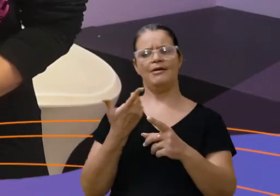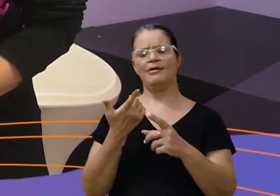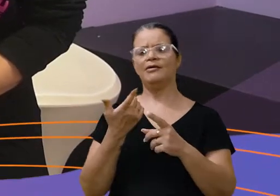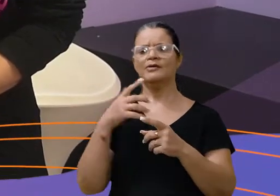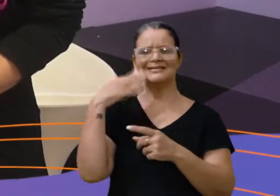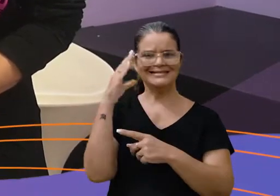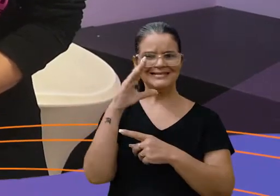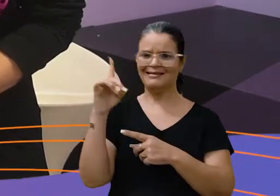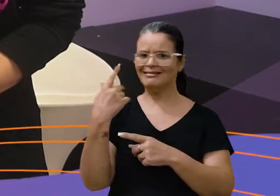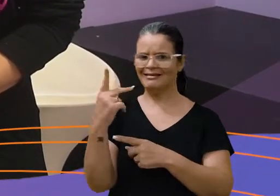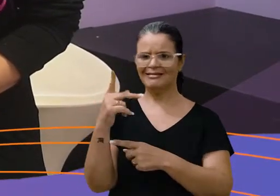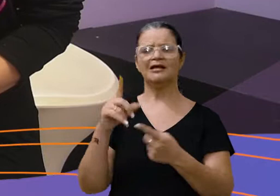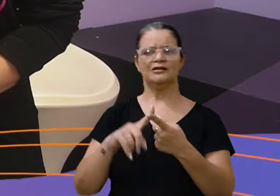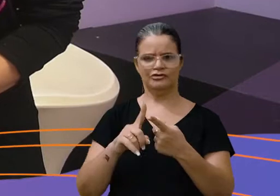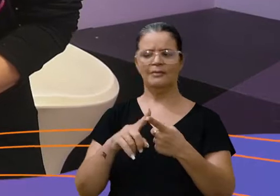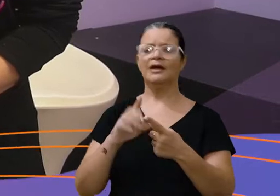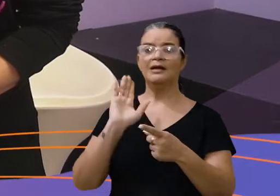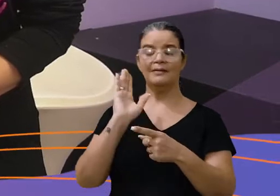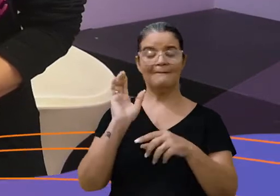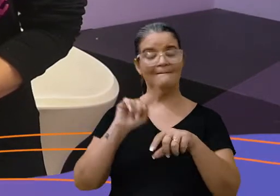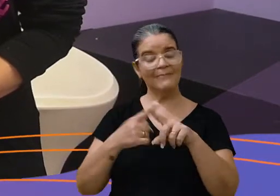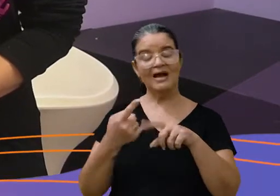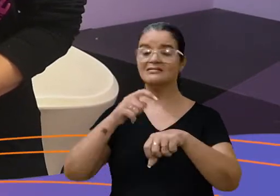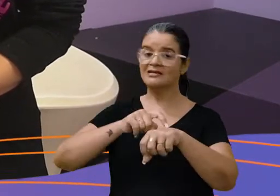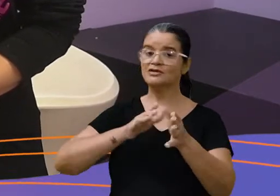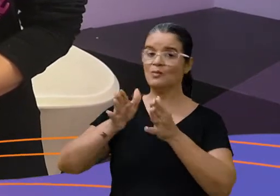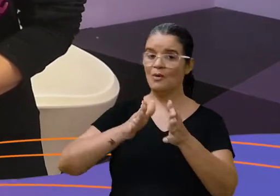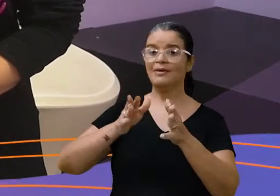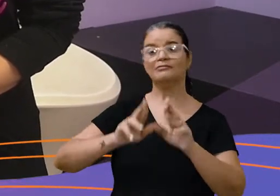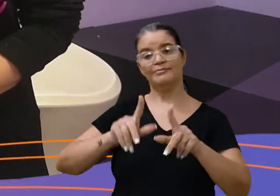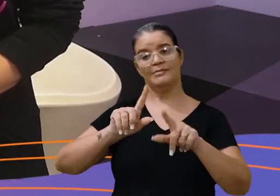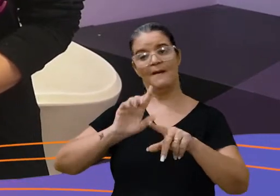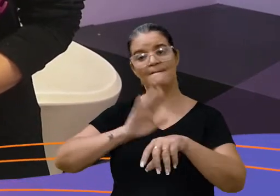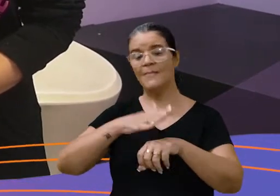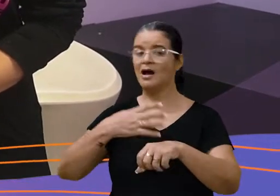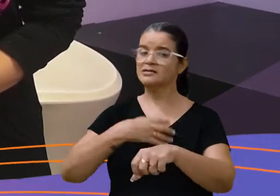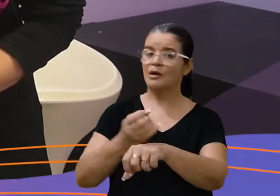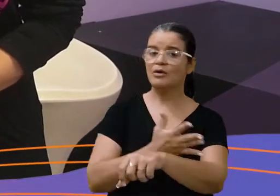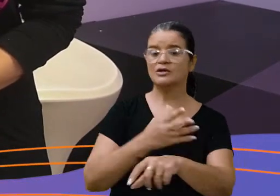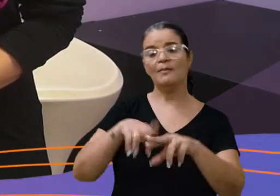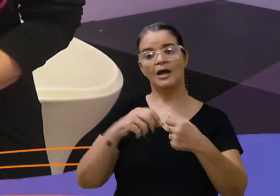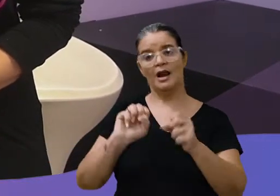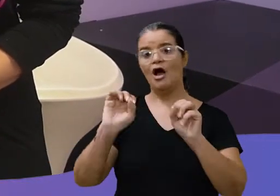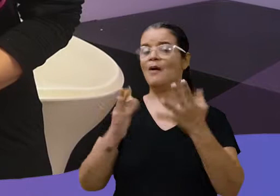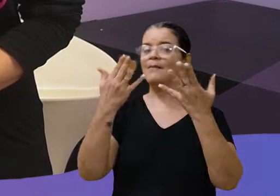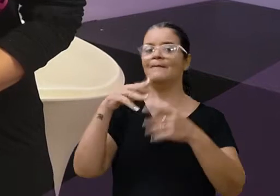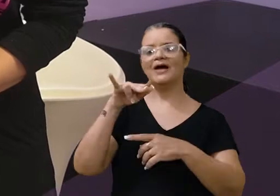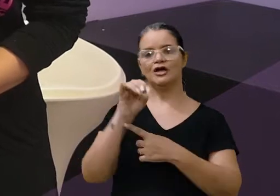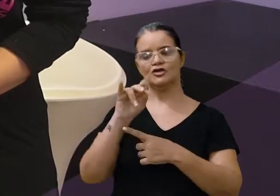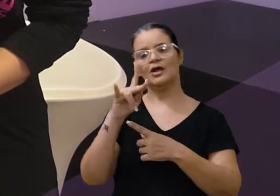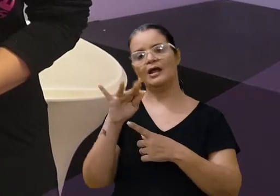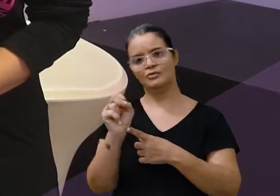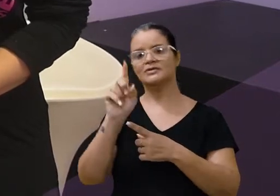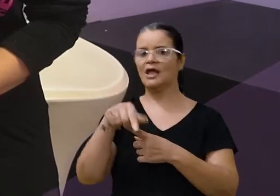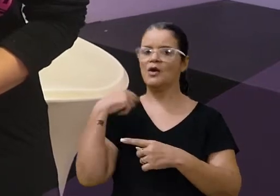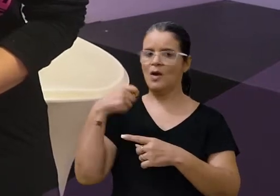deles. Mas esse teve um momento diferente, bem mais emocionante, pela homenagem a Márcio Lemos, que era baixista